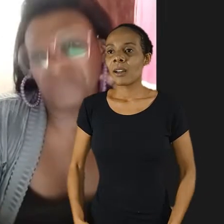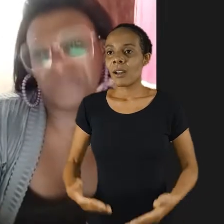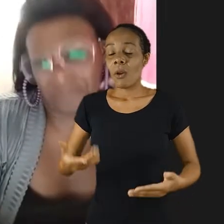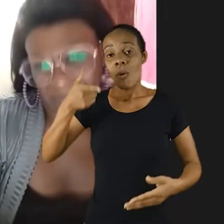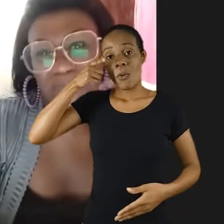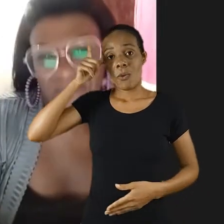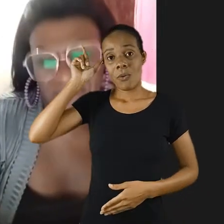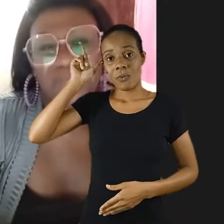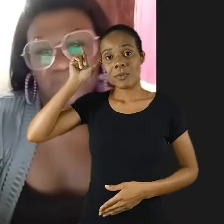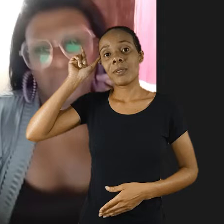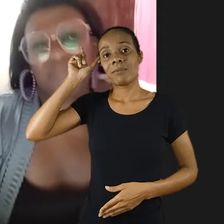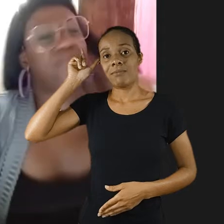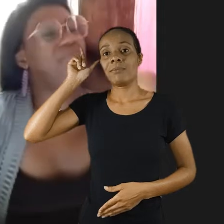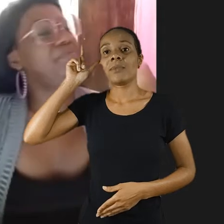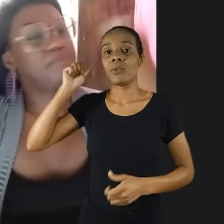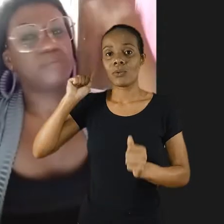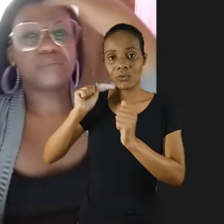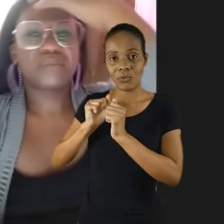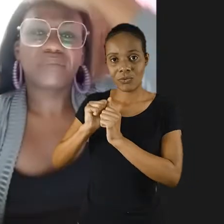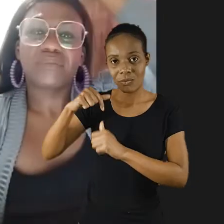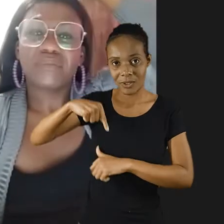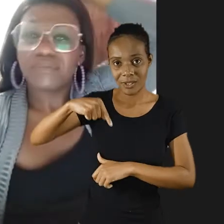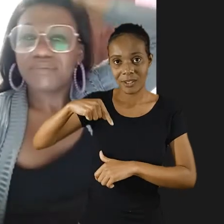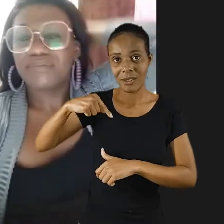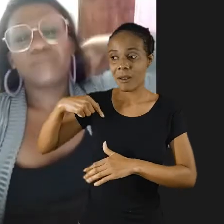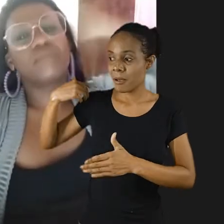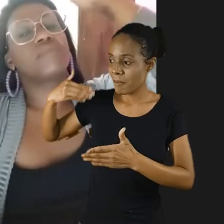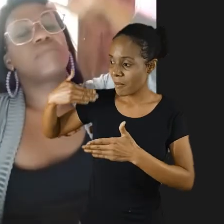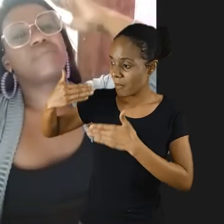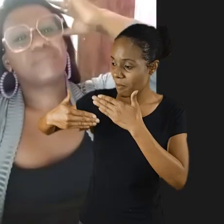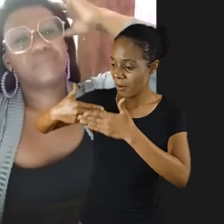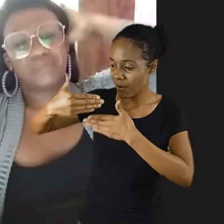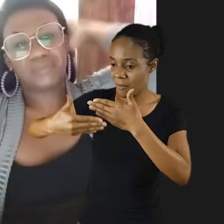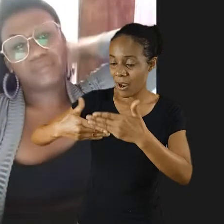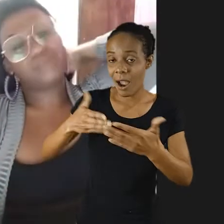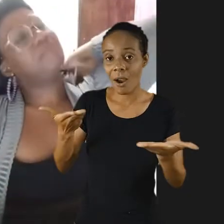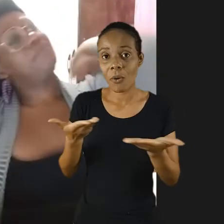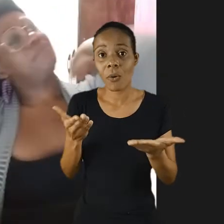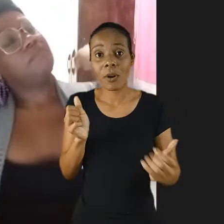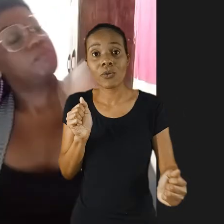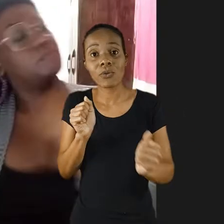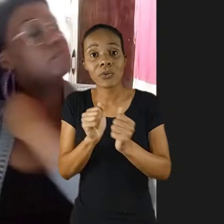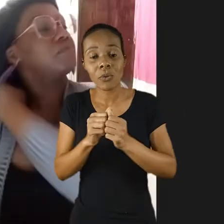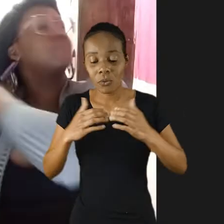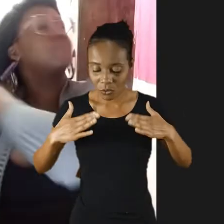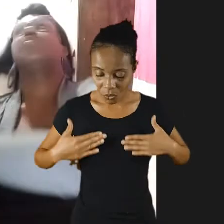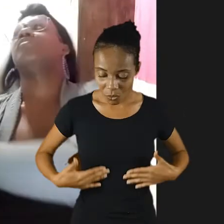ainda acompanhando toda essa junção desse corpo com a palavra, com as